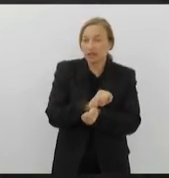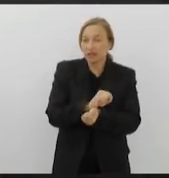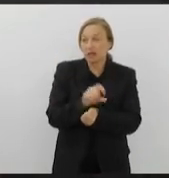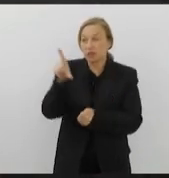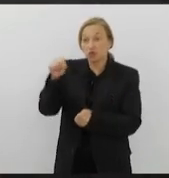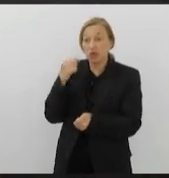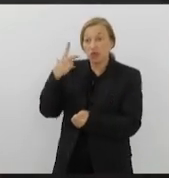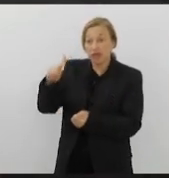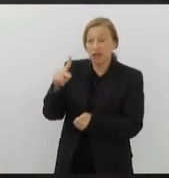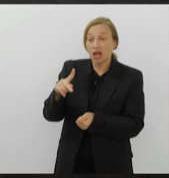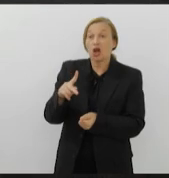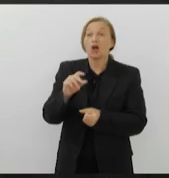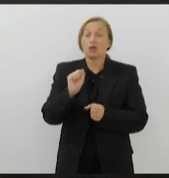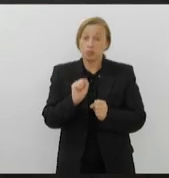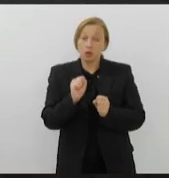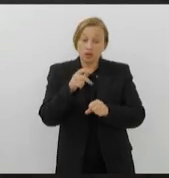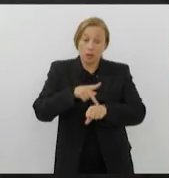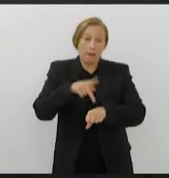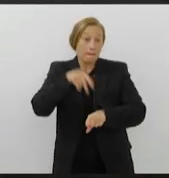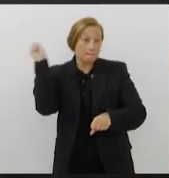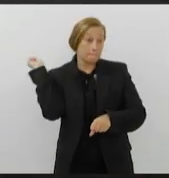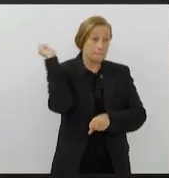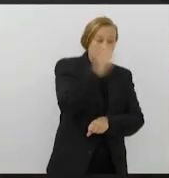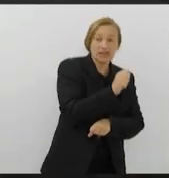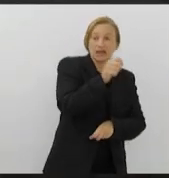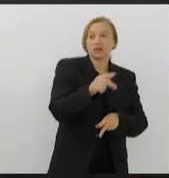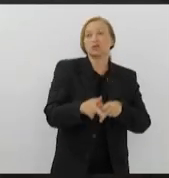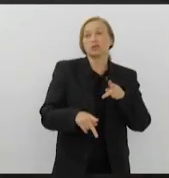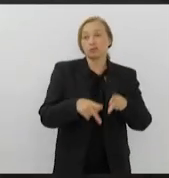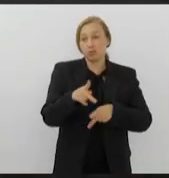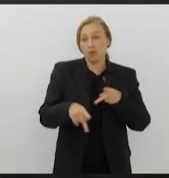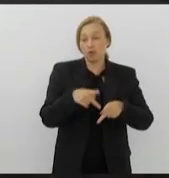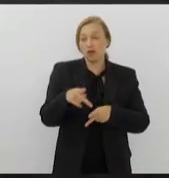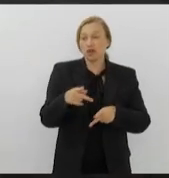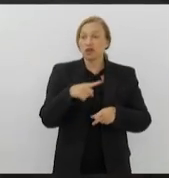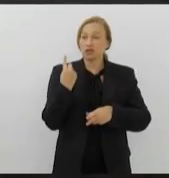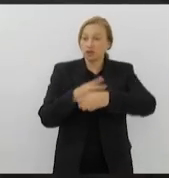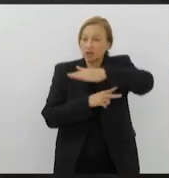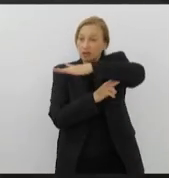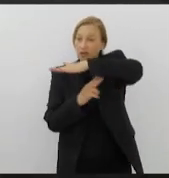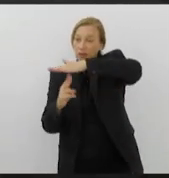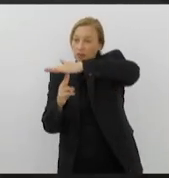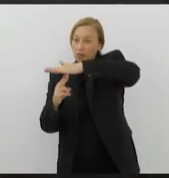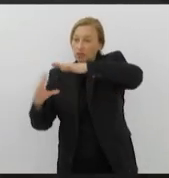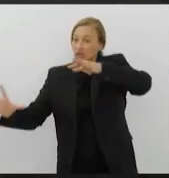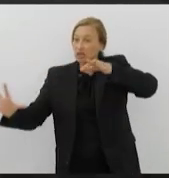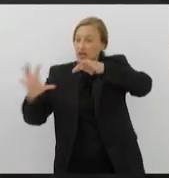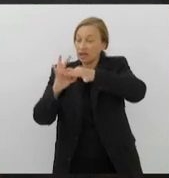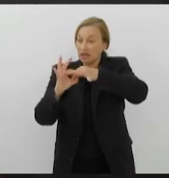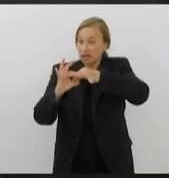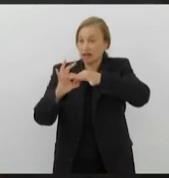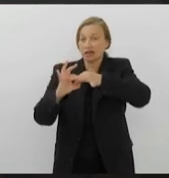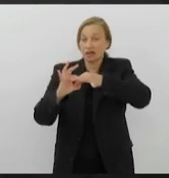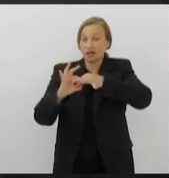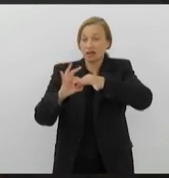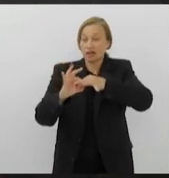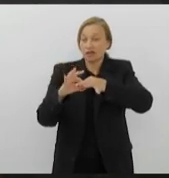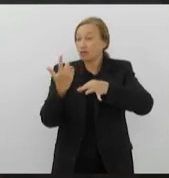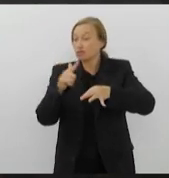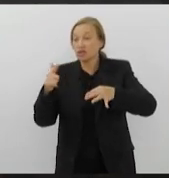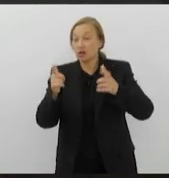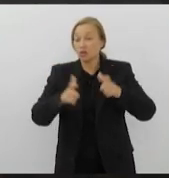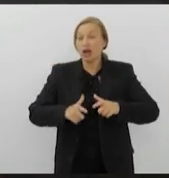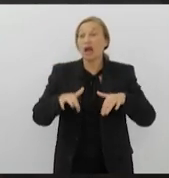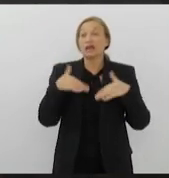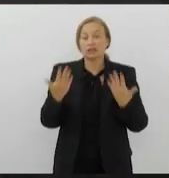dela. Arriscar tomar pedrada e ovo do povo, que a gente fez uma ponte que liga um lugar a lugar nenhum. Então, que fique aqui a